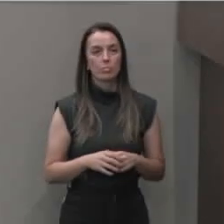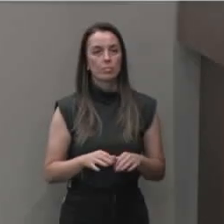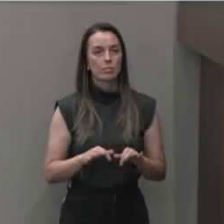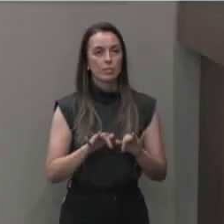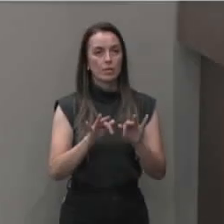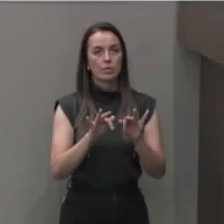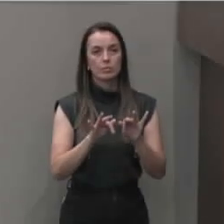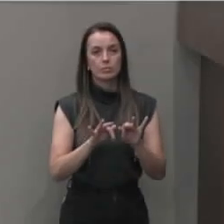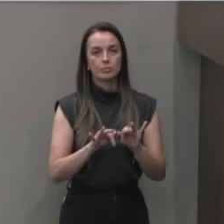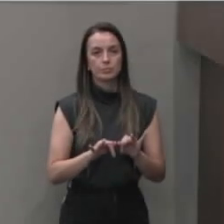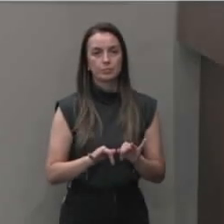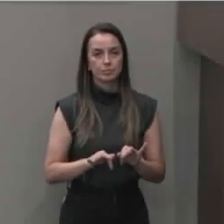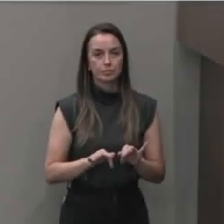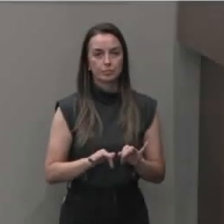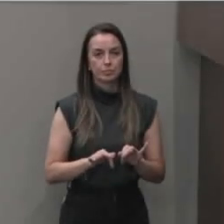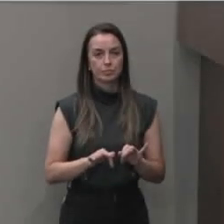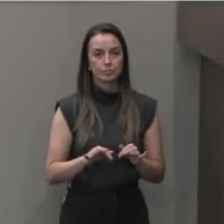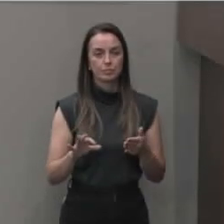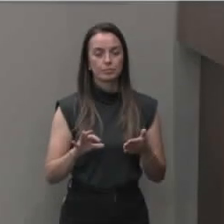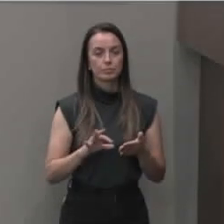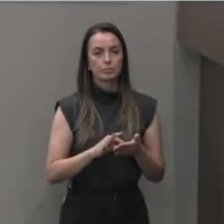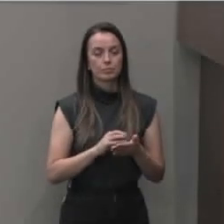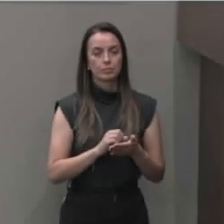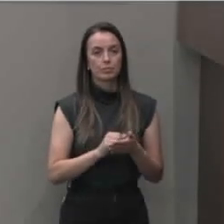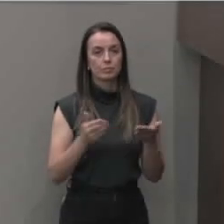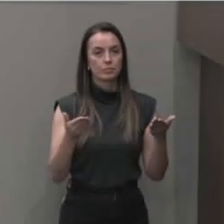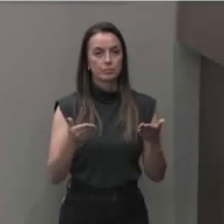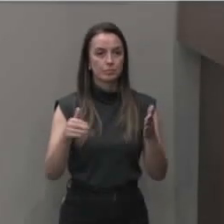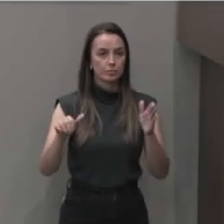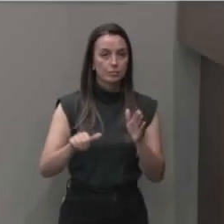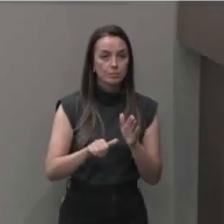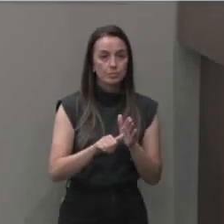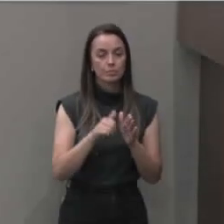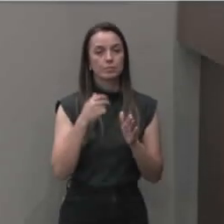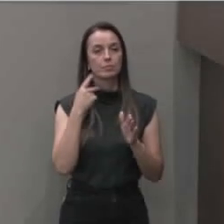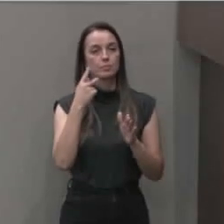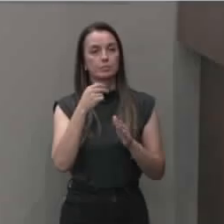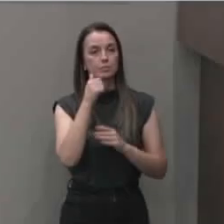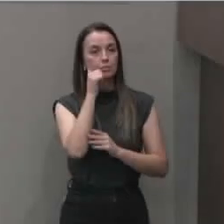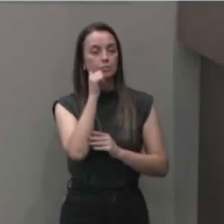Encerro então a discussão. Primeira vereadora